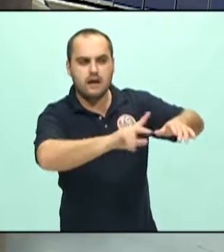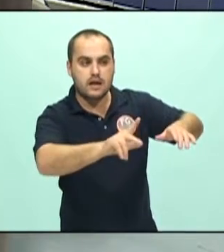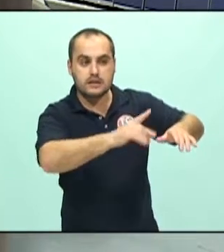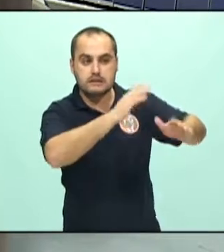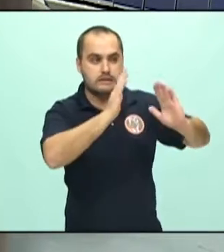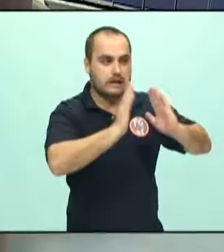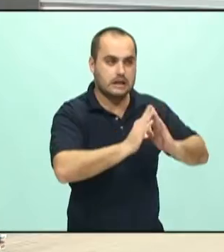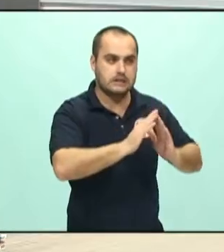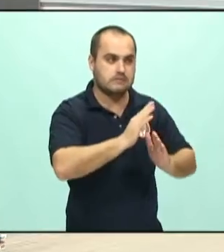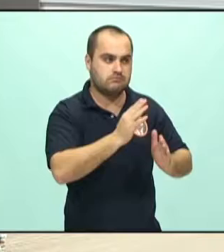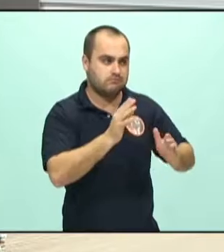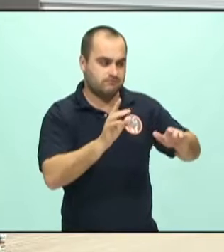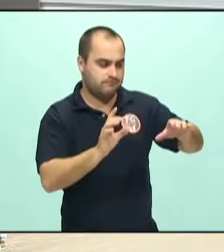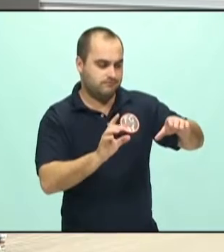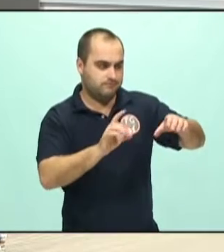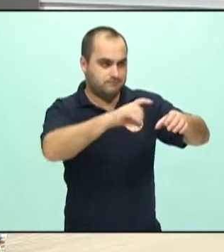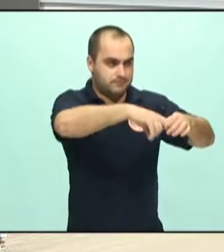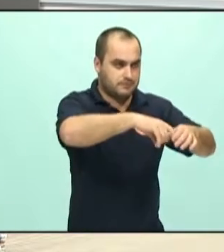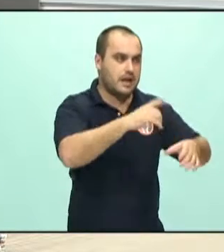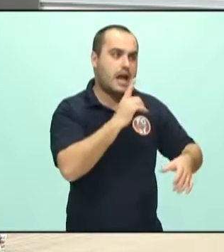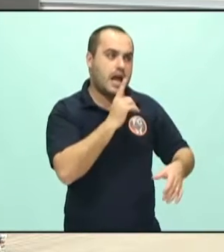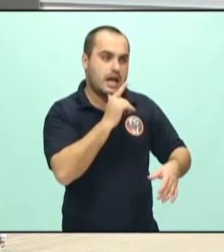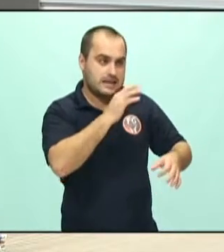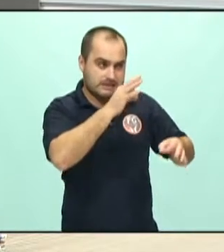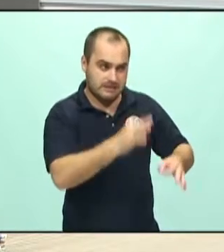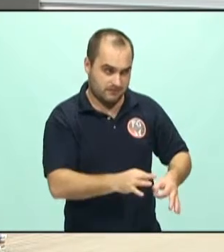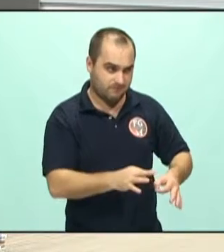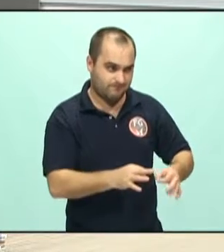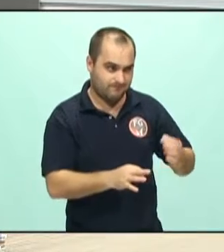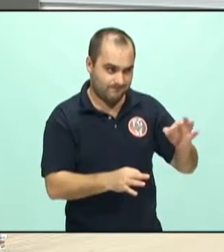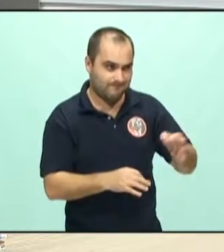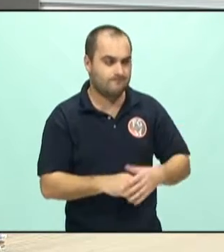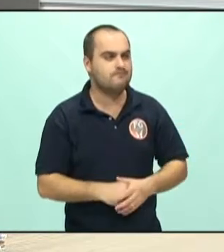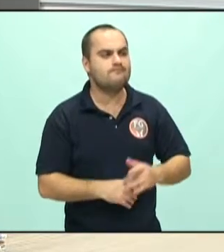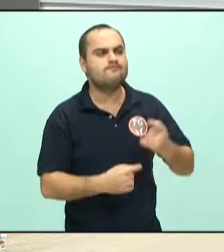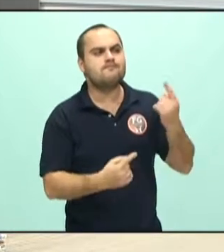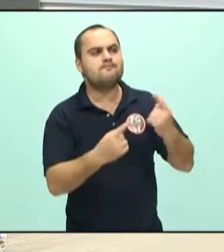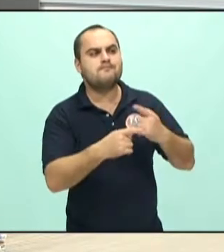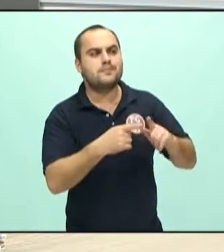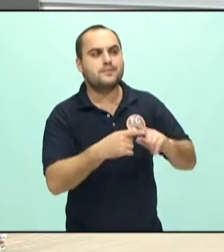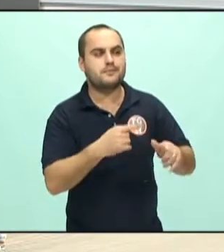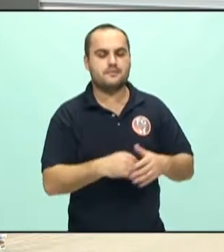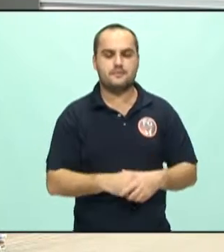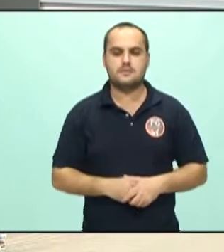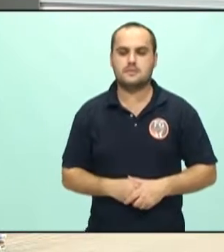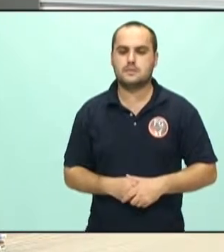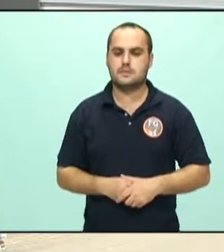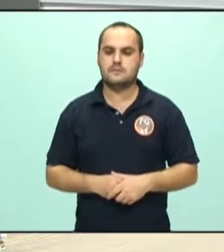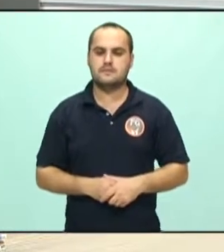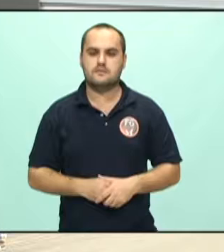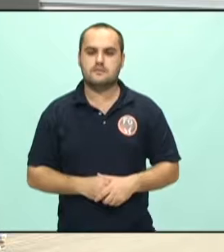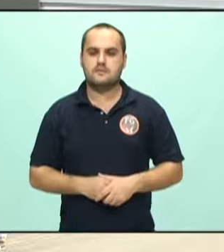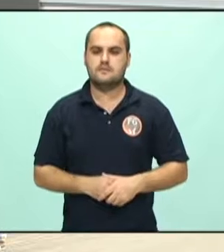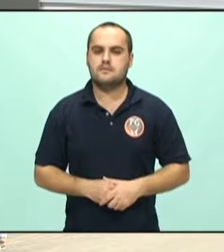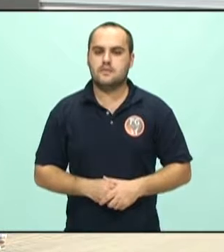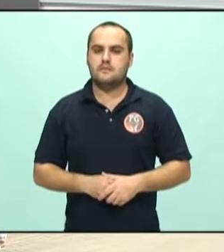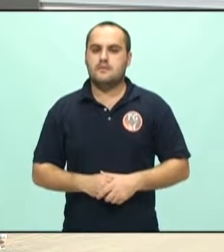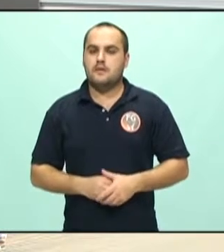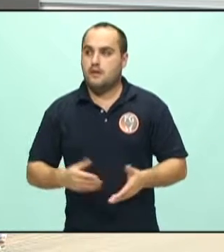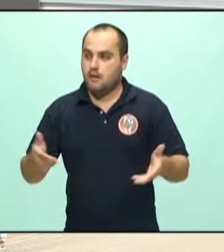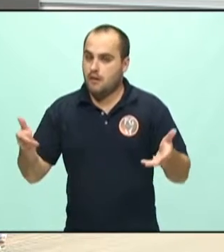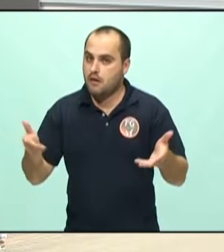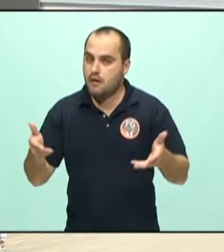nada então é nós temos enfrentado e agora o momento de inspeção das residências que já instalaram a